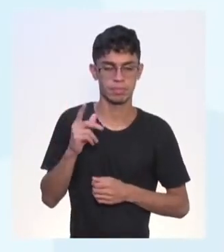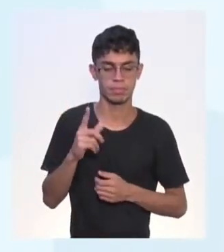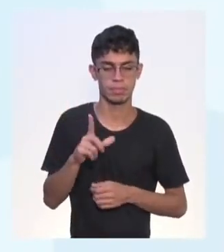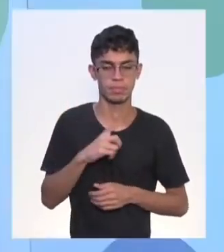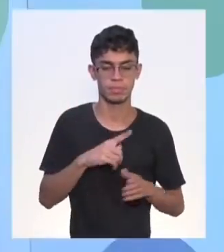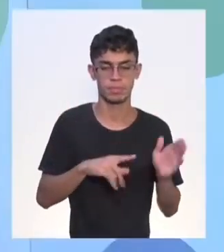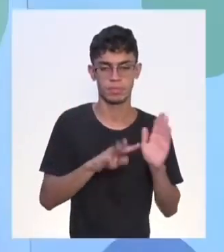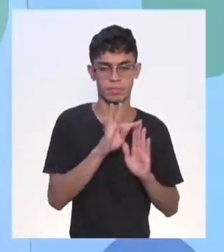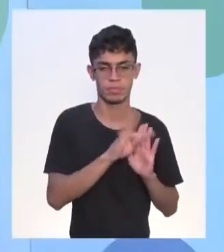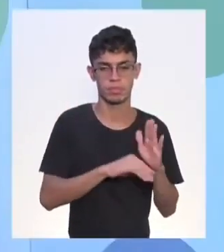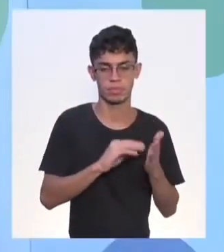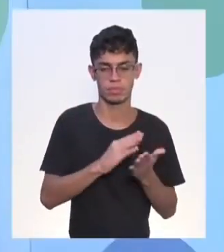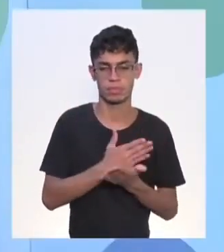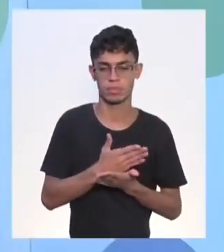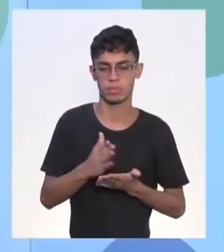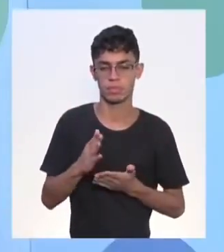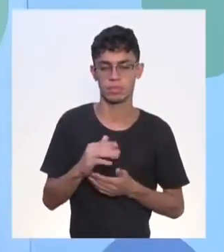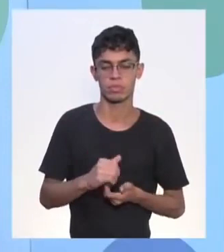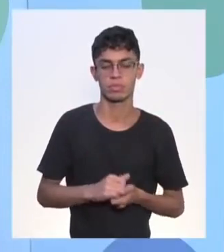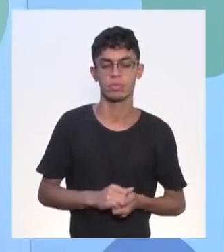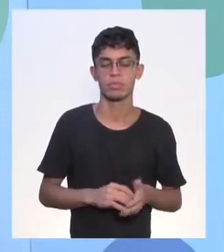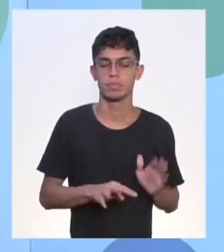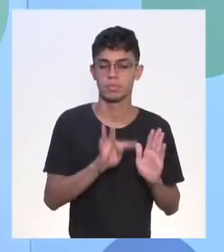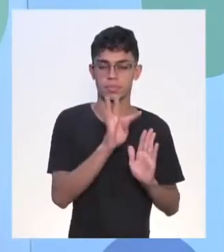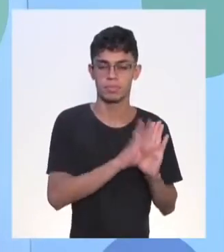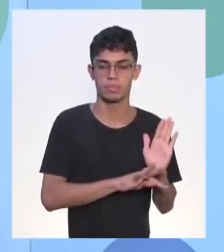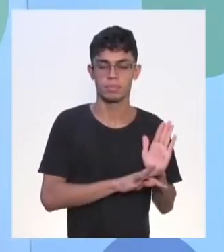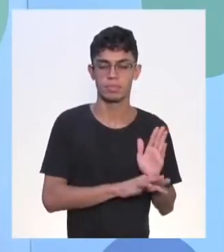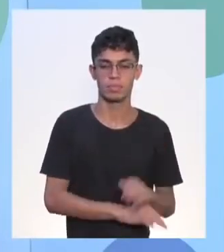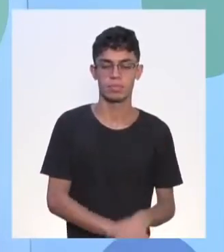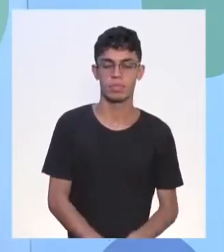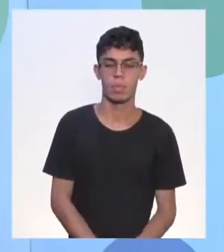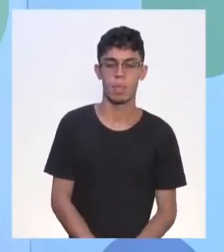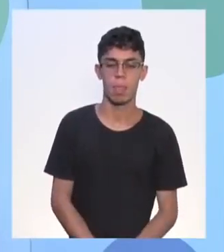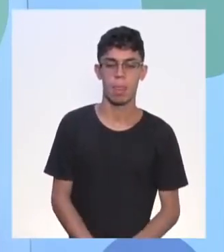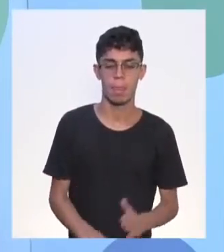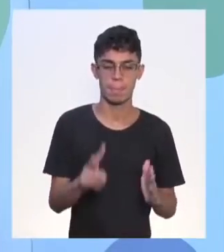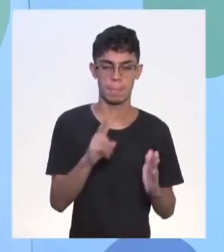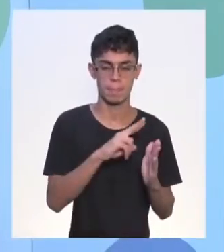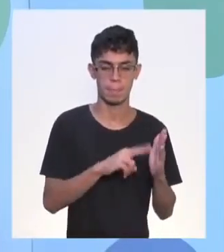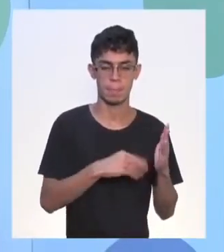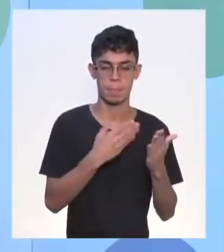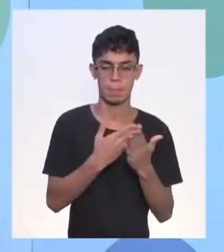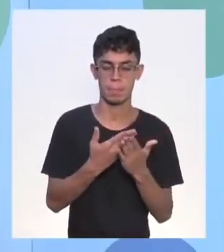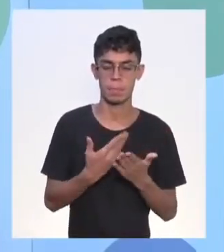Pode voltar para mim, por gentileza. A gente falou sobre uns textos, leu alguns textos, né,